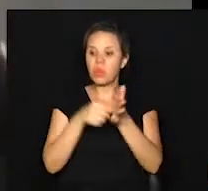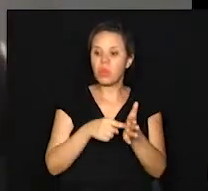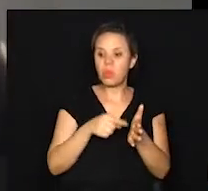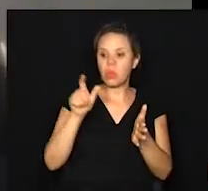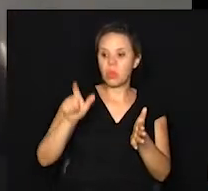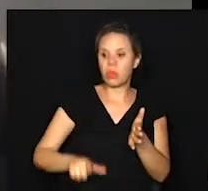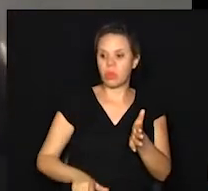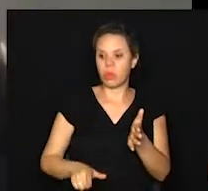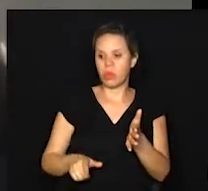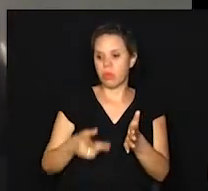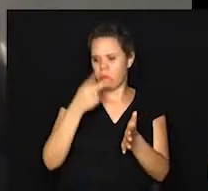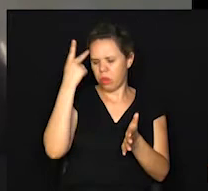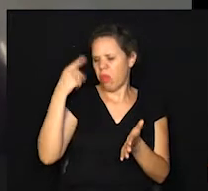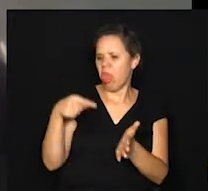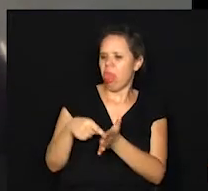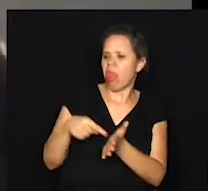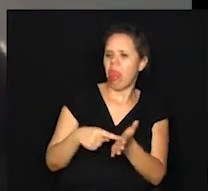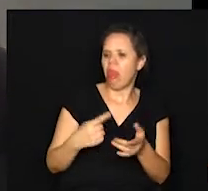de ter denunciado